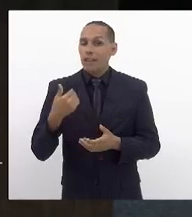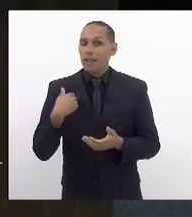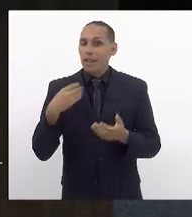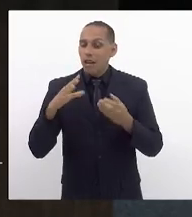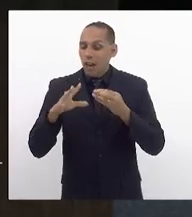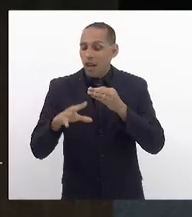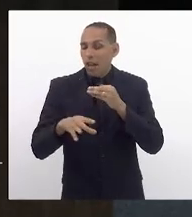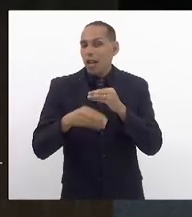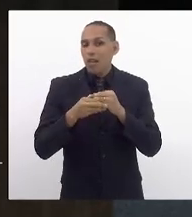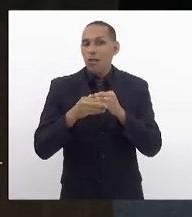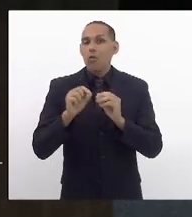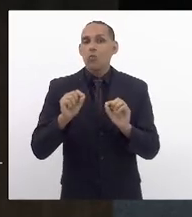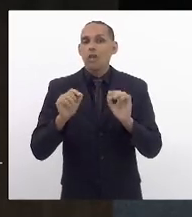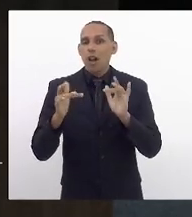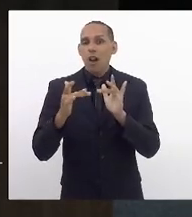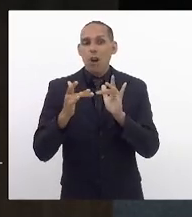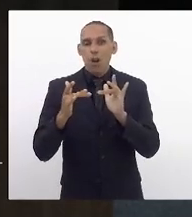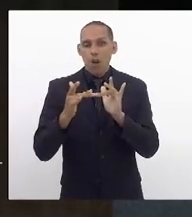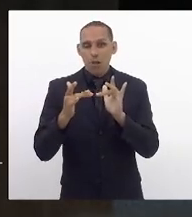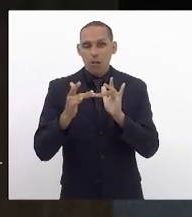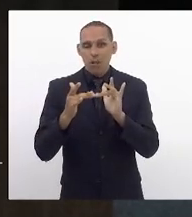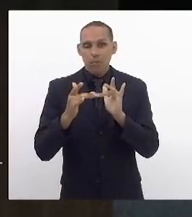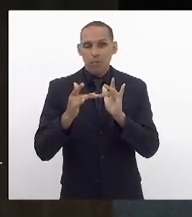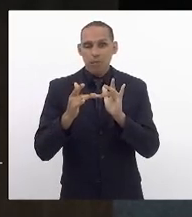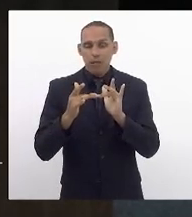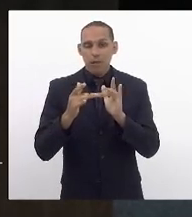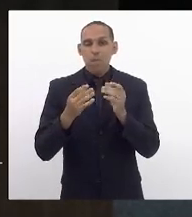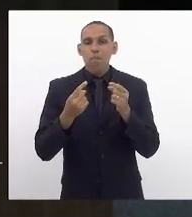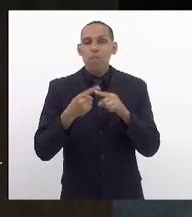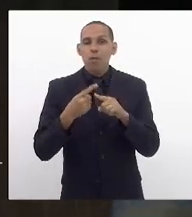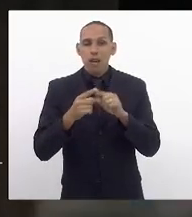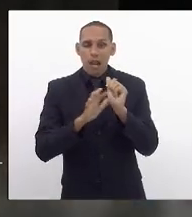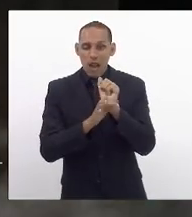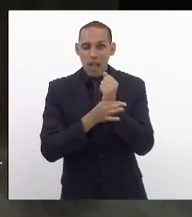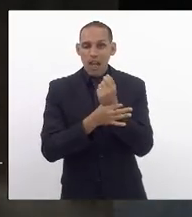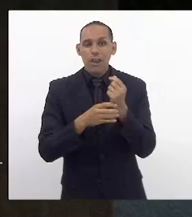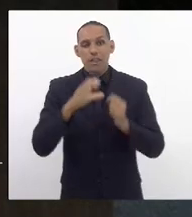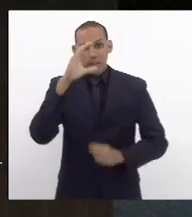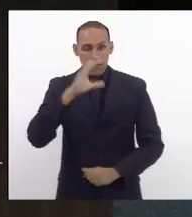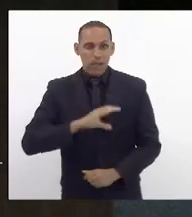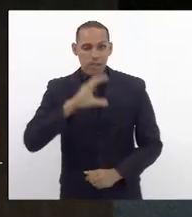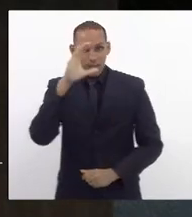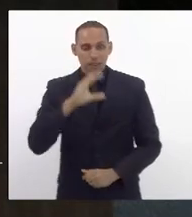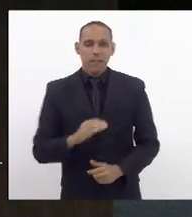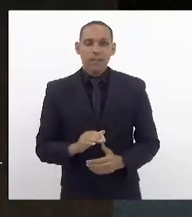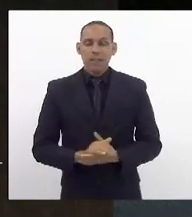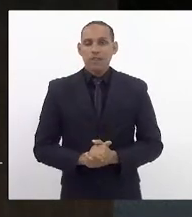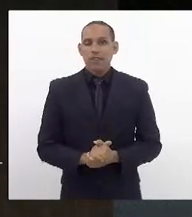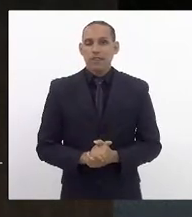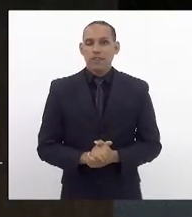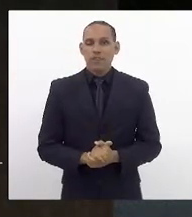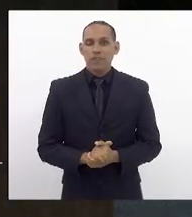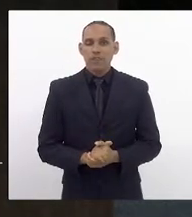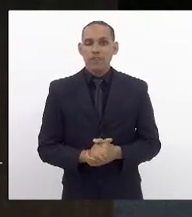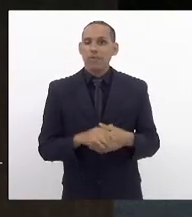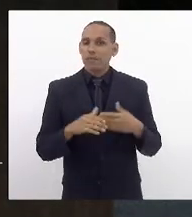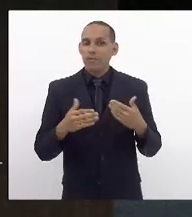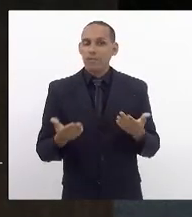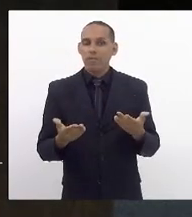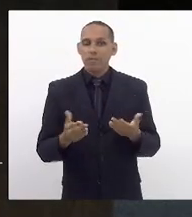E a conectividade para garantir a cidadania, senhor presidente. Então, eu